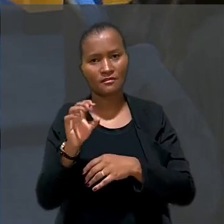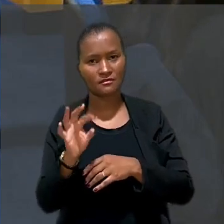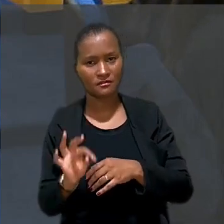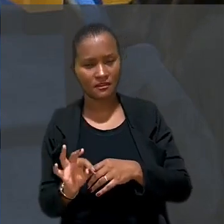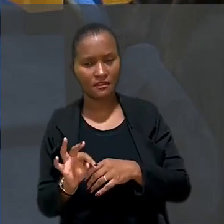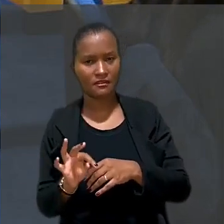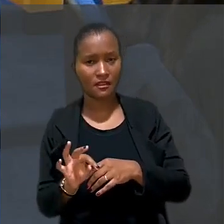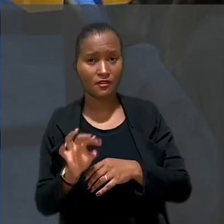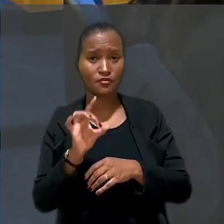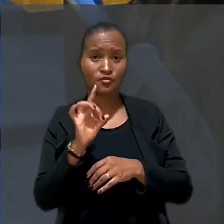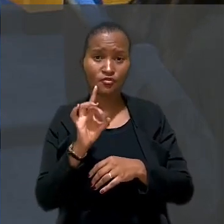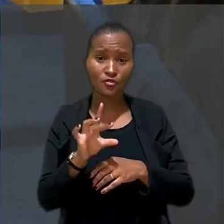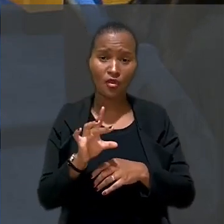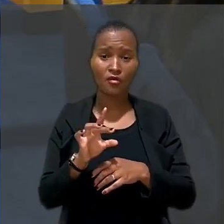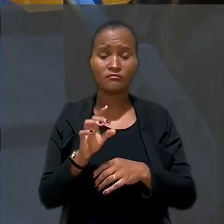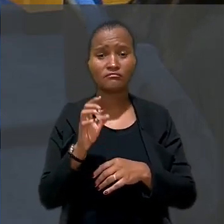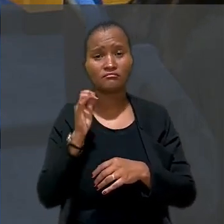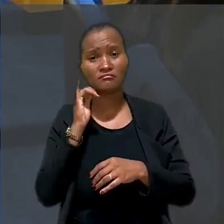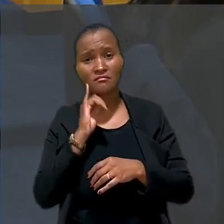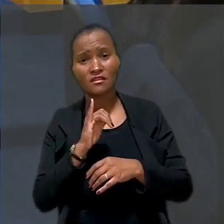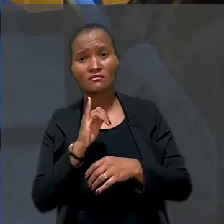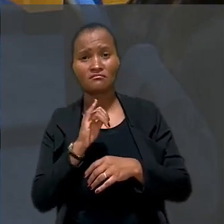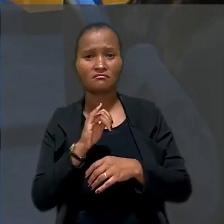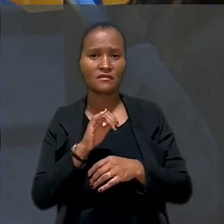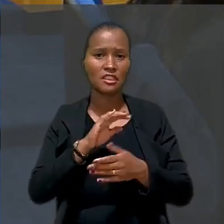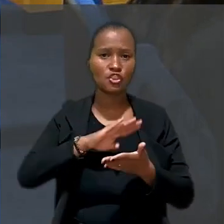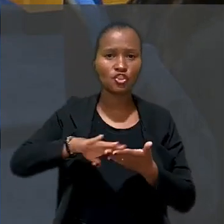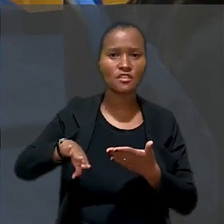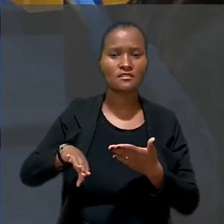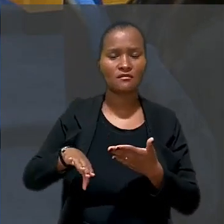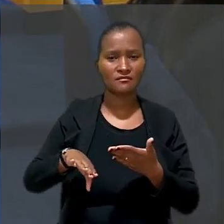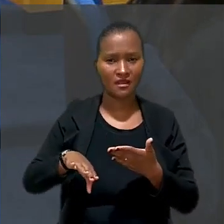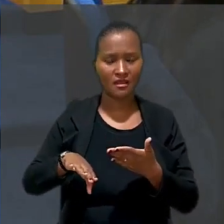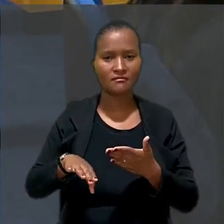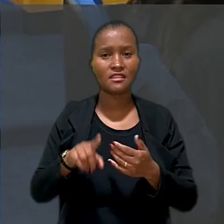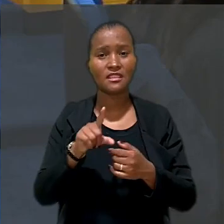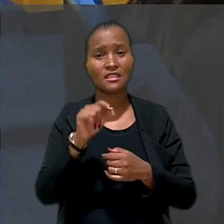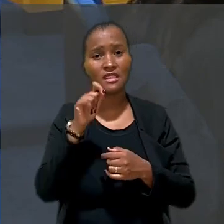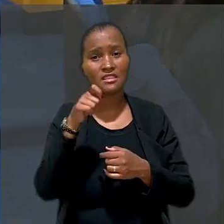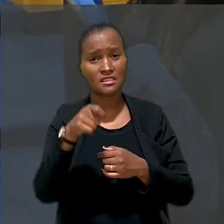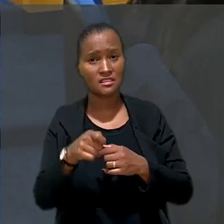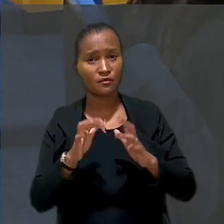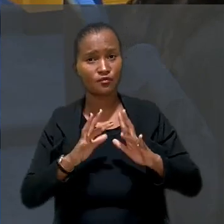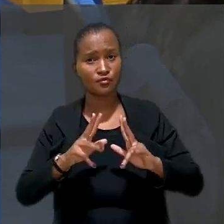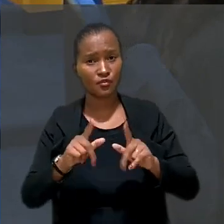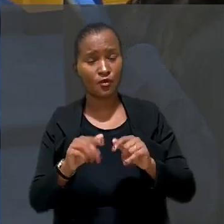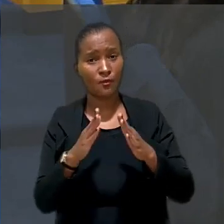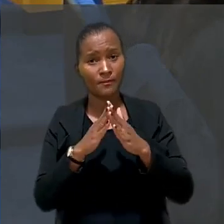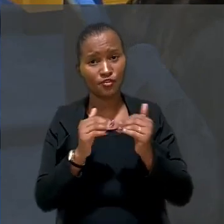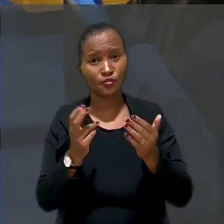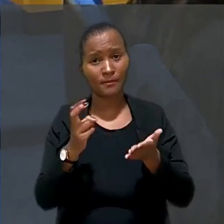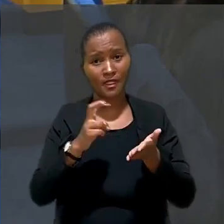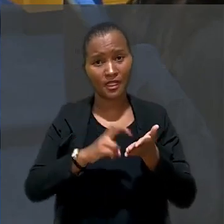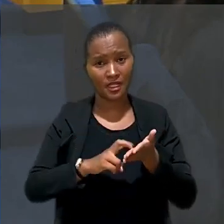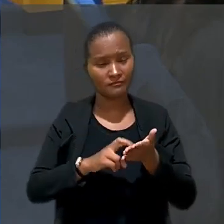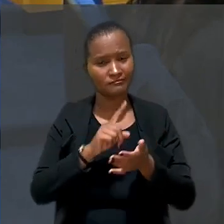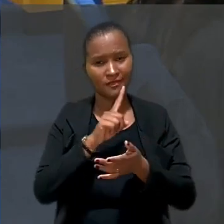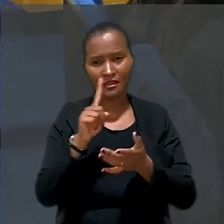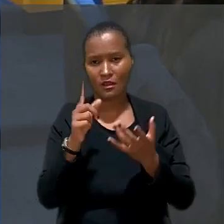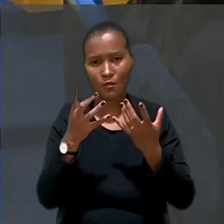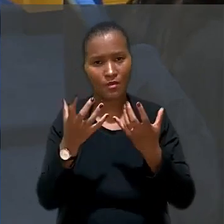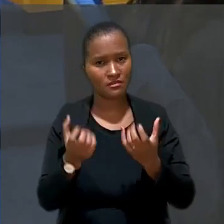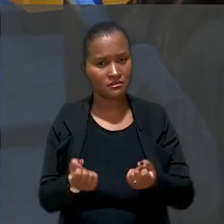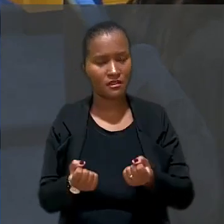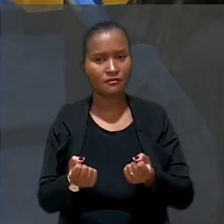com exceção de casos de distinção devidamente fundamentados. Em decisão unânime, o pedido do bancário foi